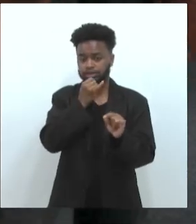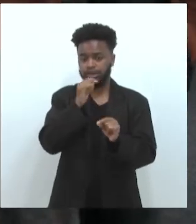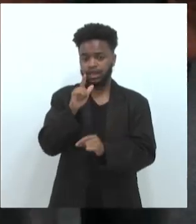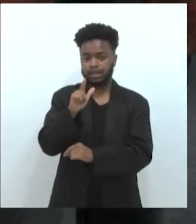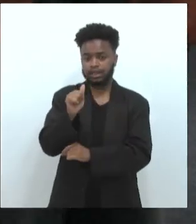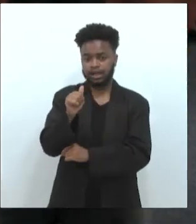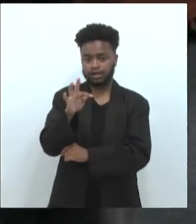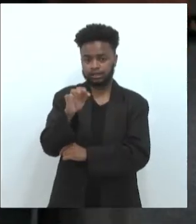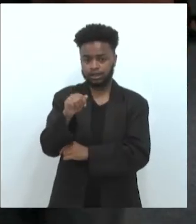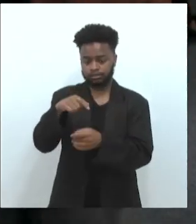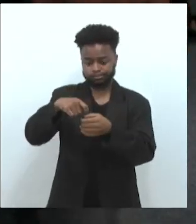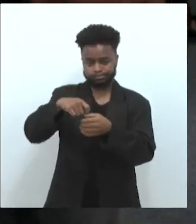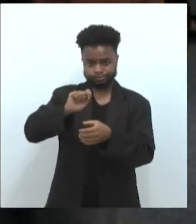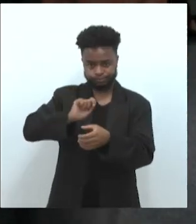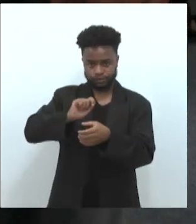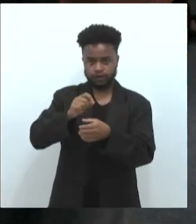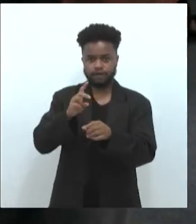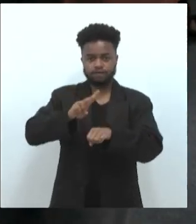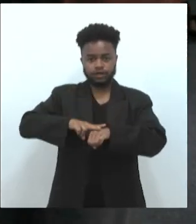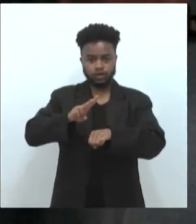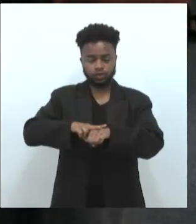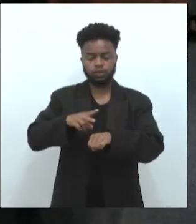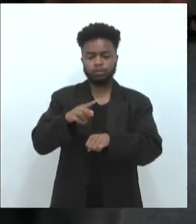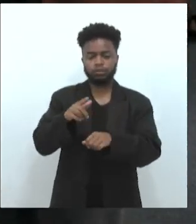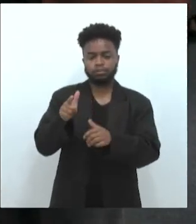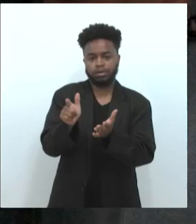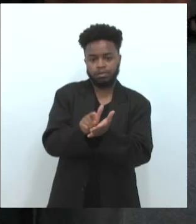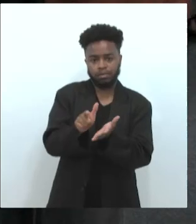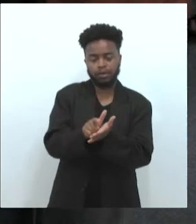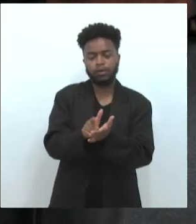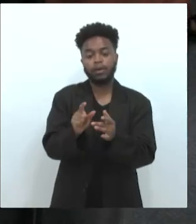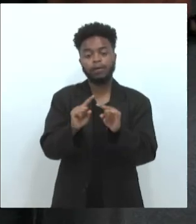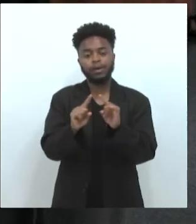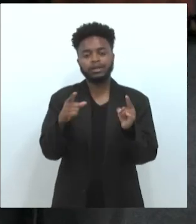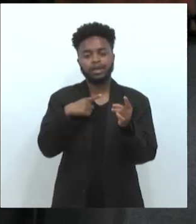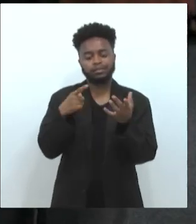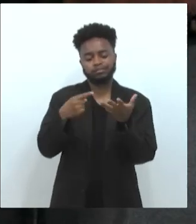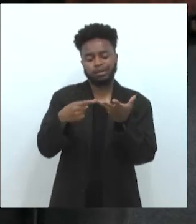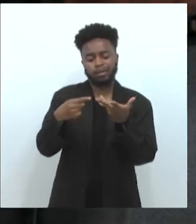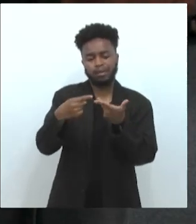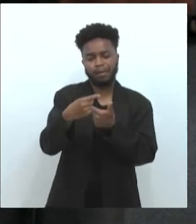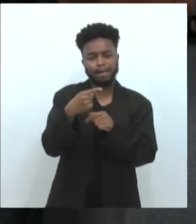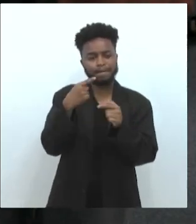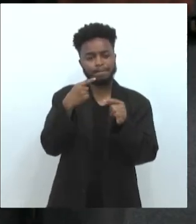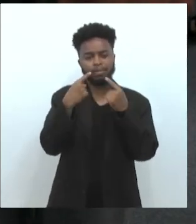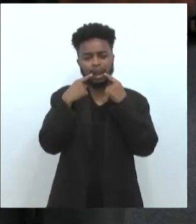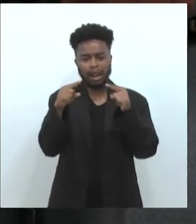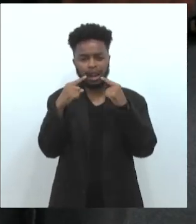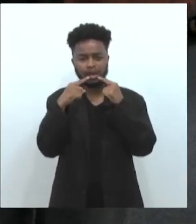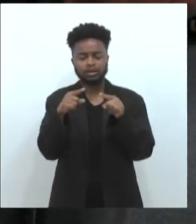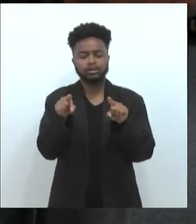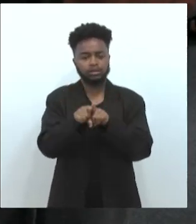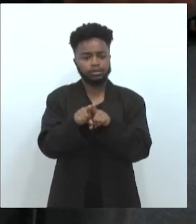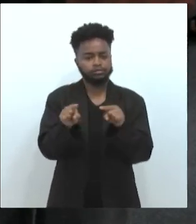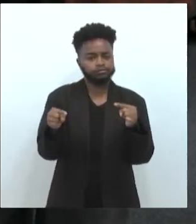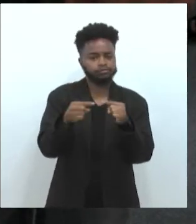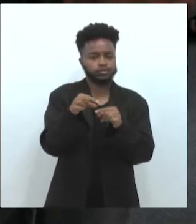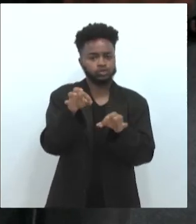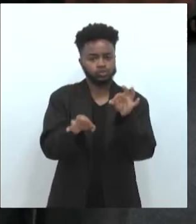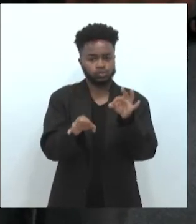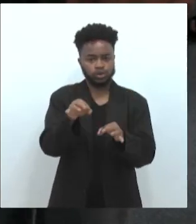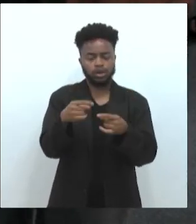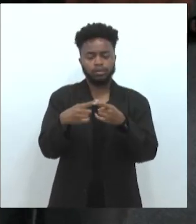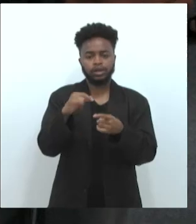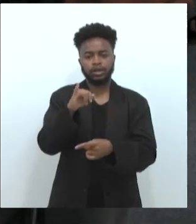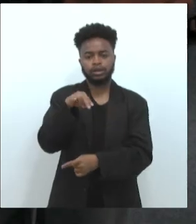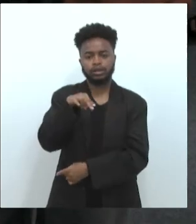Lata, vidro, papel, etc. Mas começou a haver uma série de questionamentos, inclusive jurídicos. O próprio